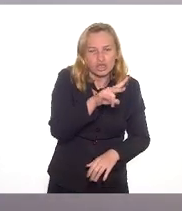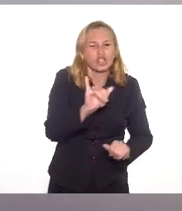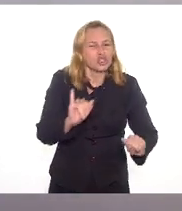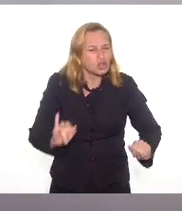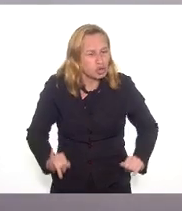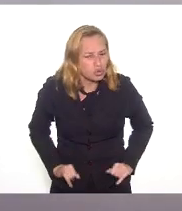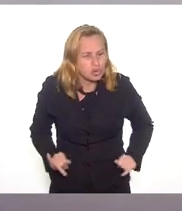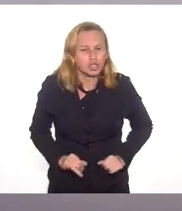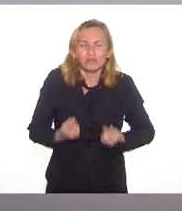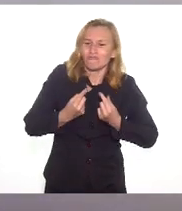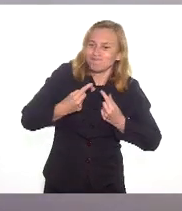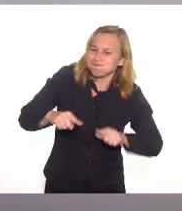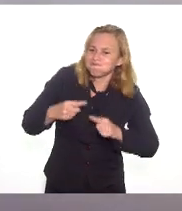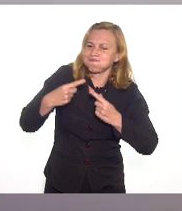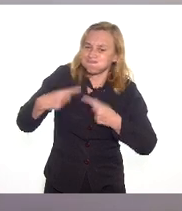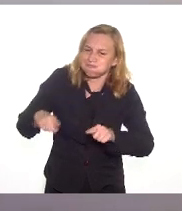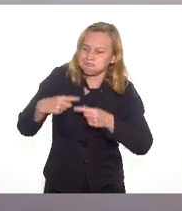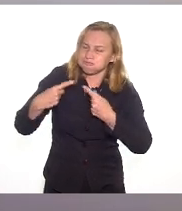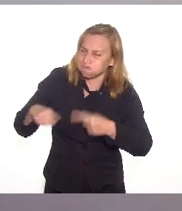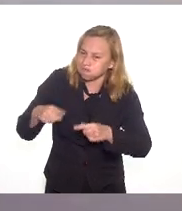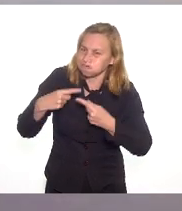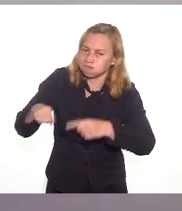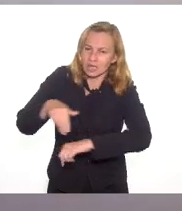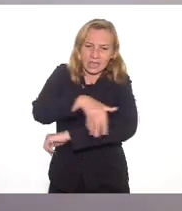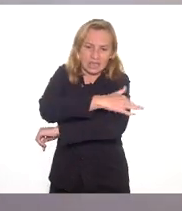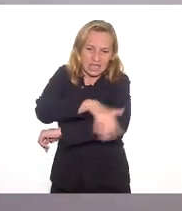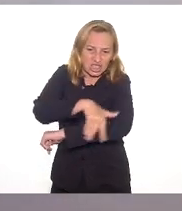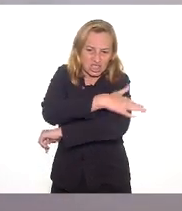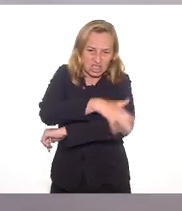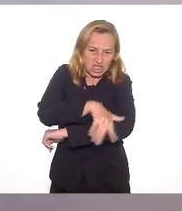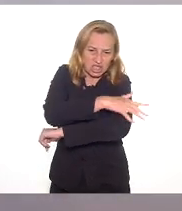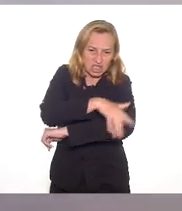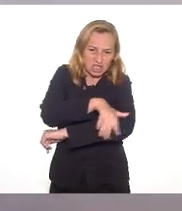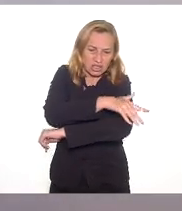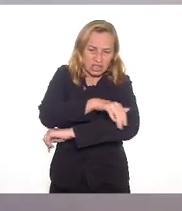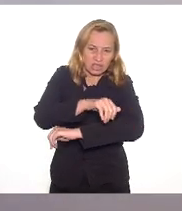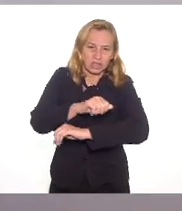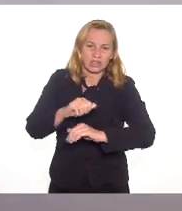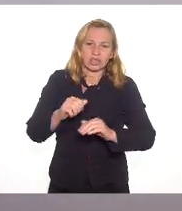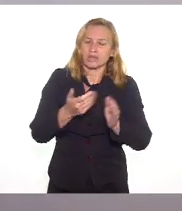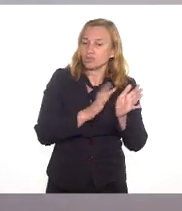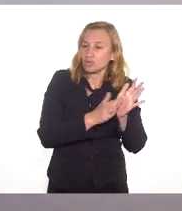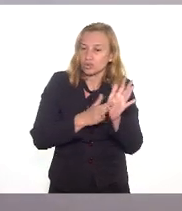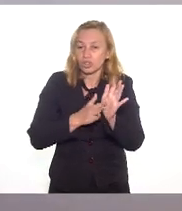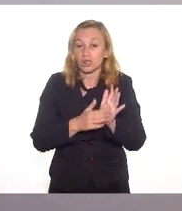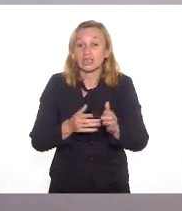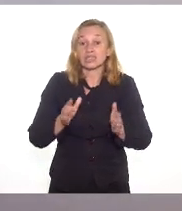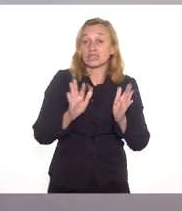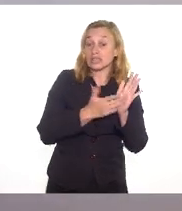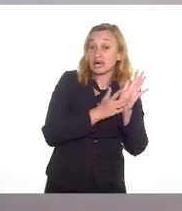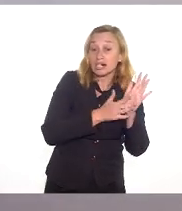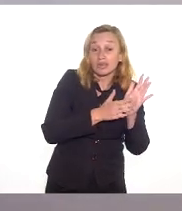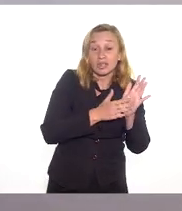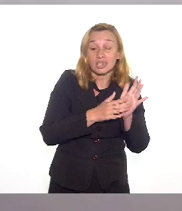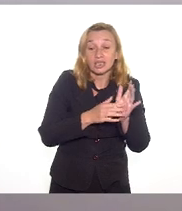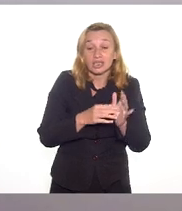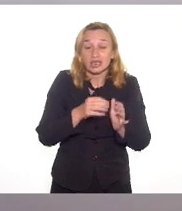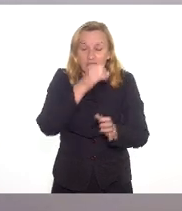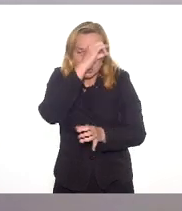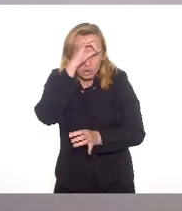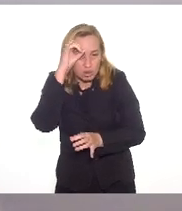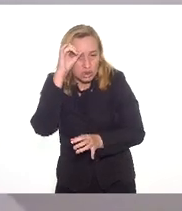duramente perseguido na esquina, no botequim, no terreiro. Samba, inocente, pé no